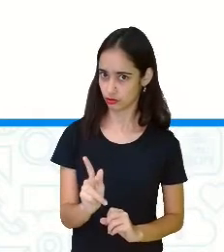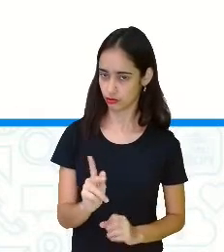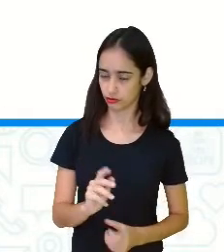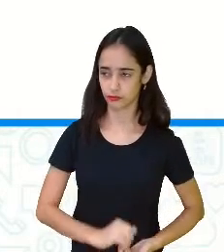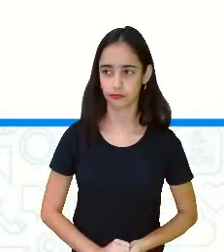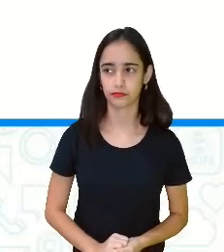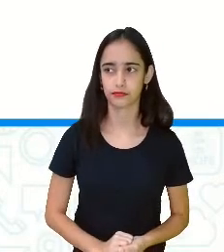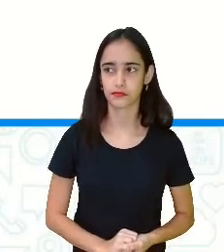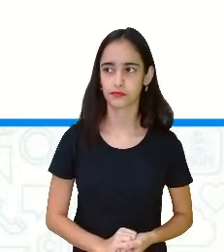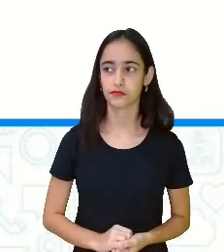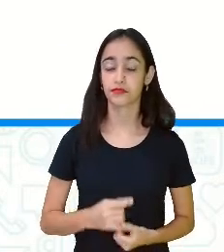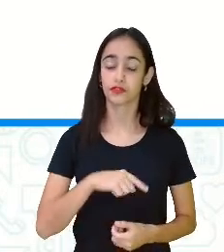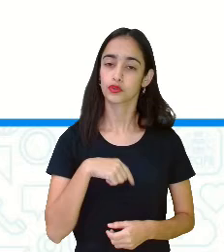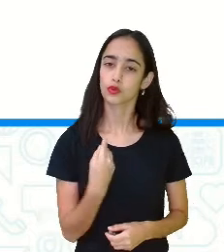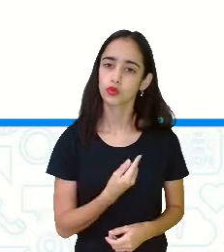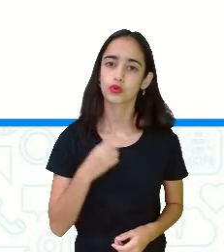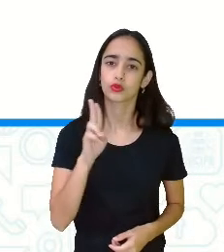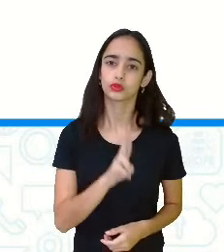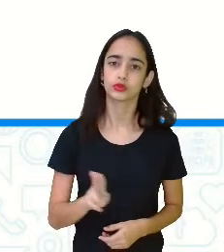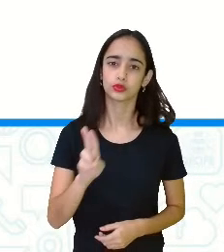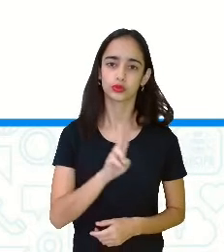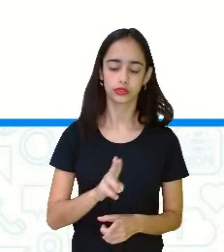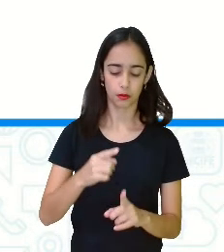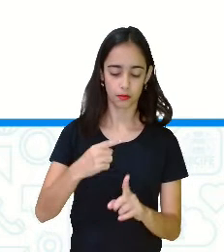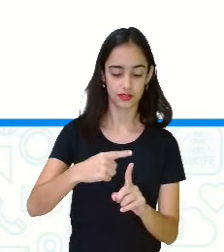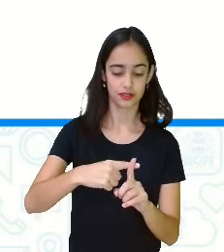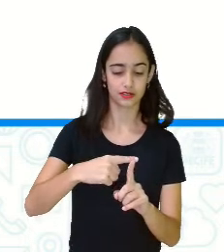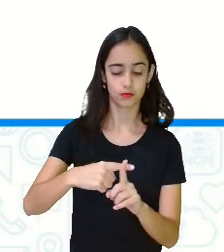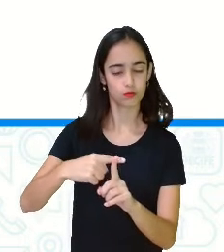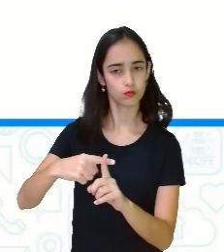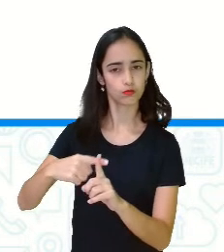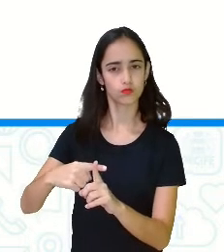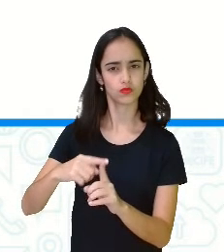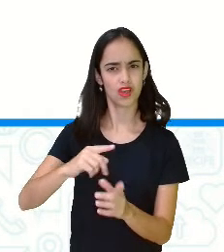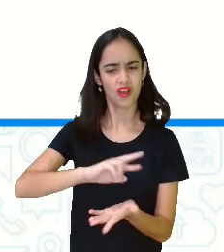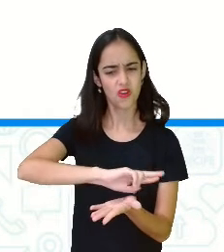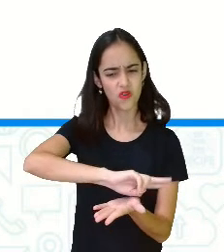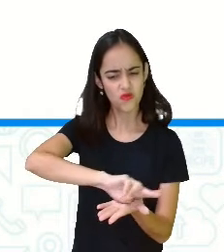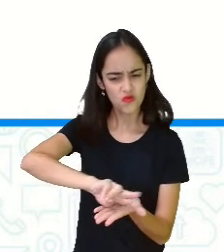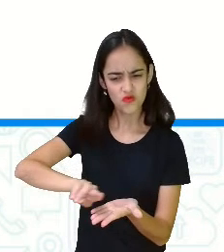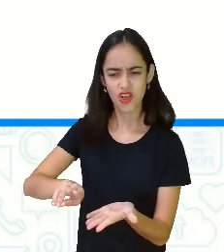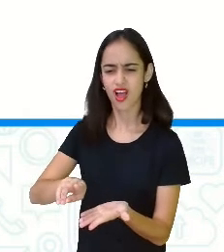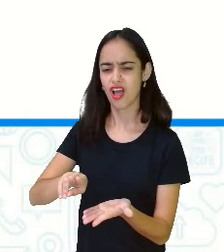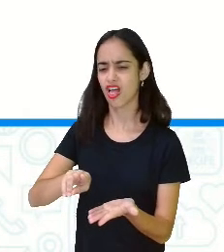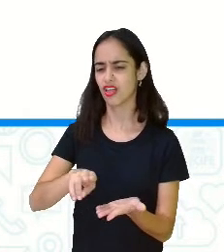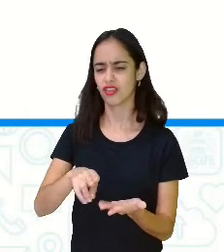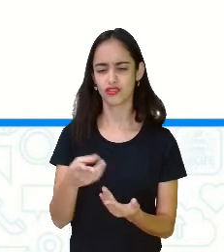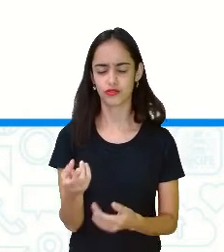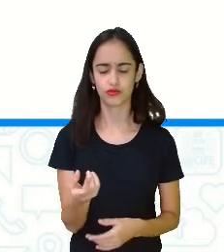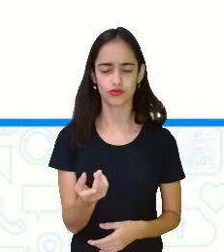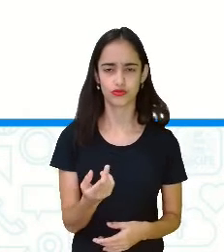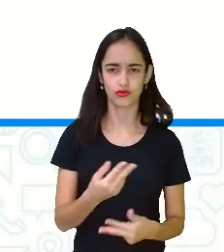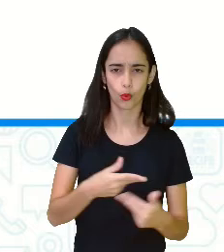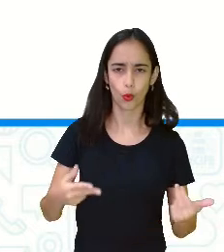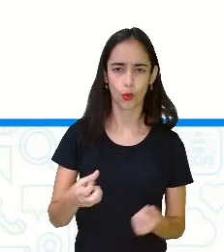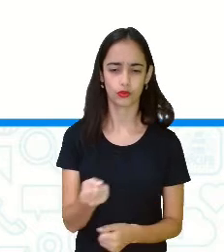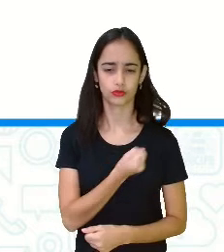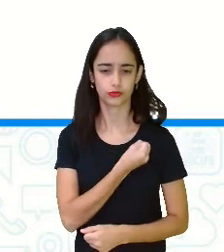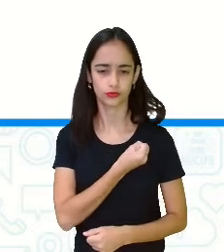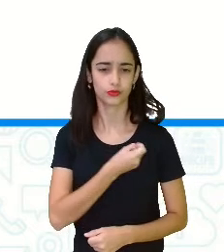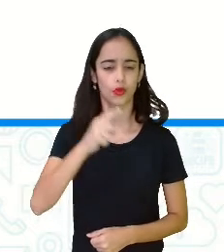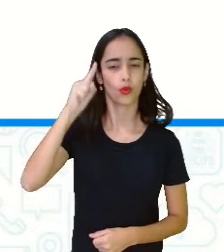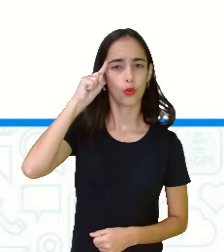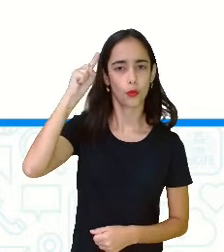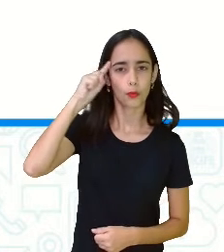conceitos. Utilizamos a adição em várias situações que envolvem números em nosso cotidiano. Por exemplo,